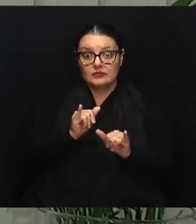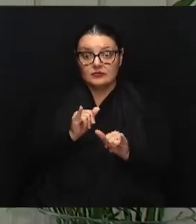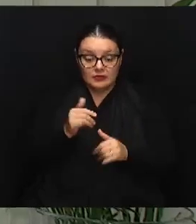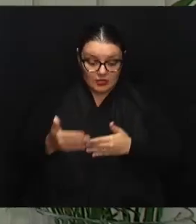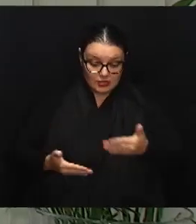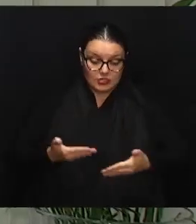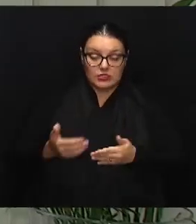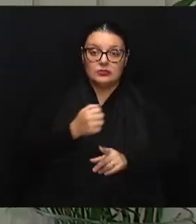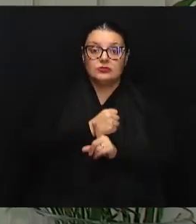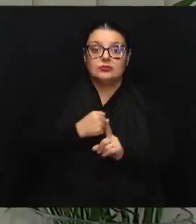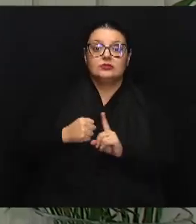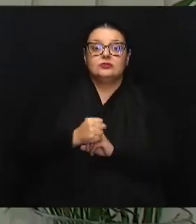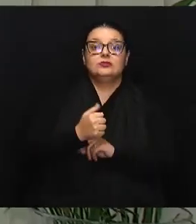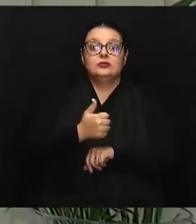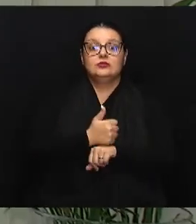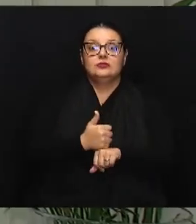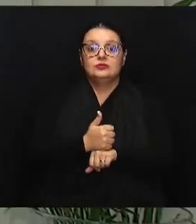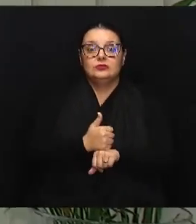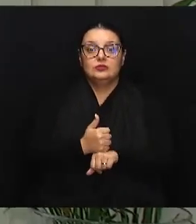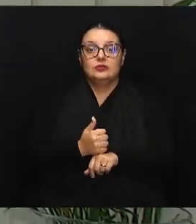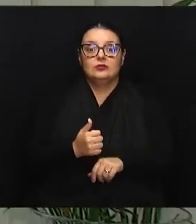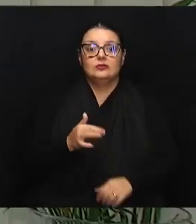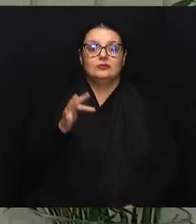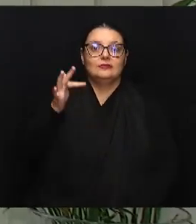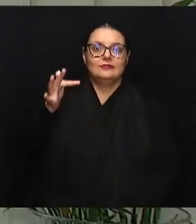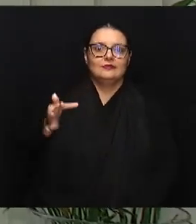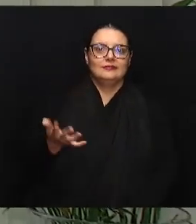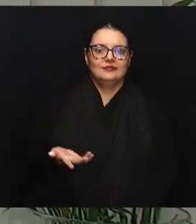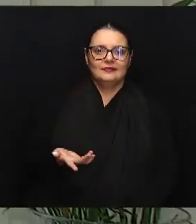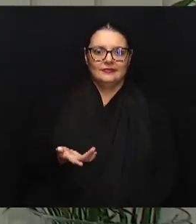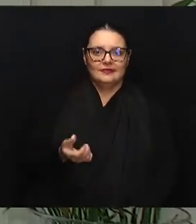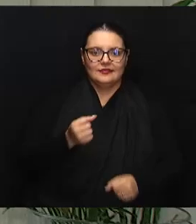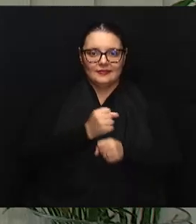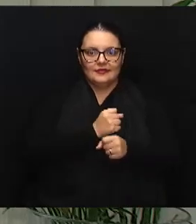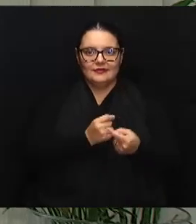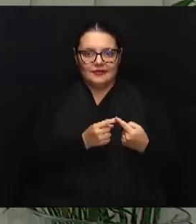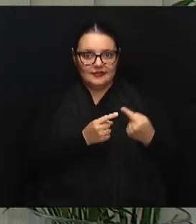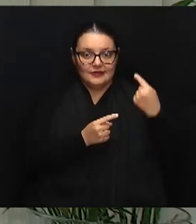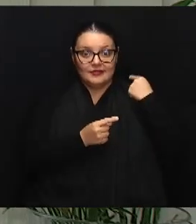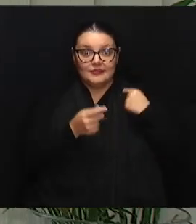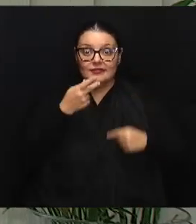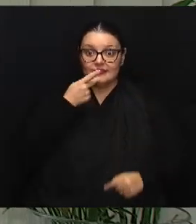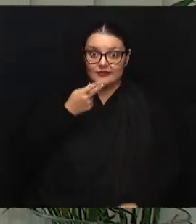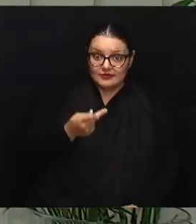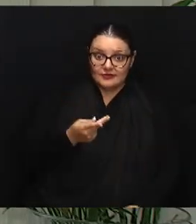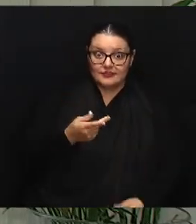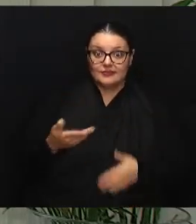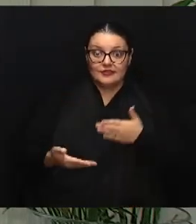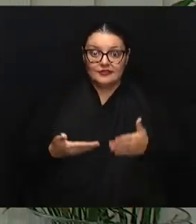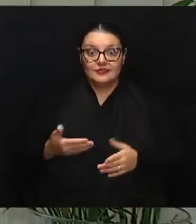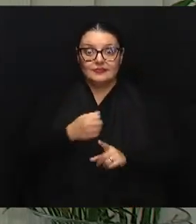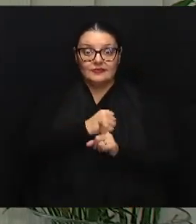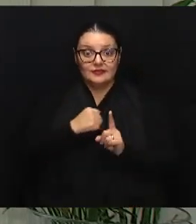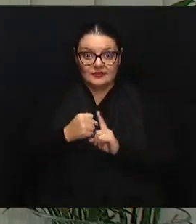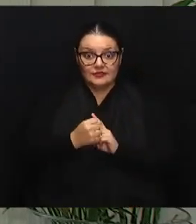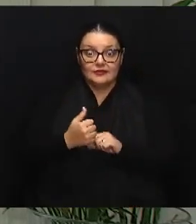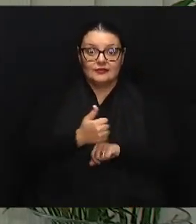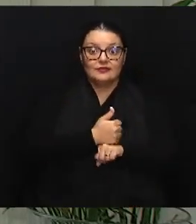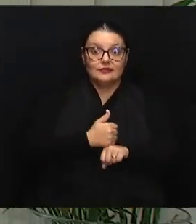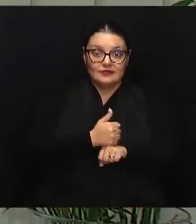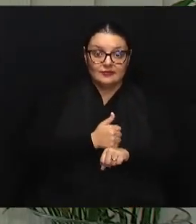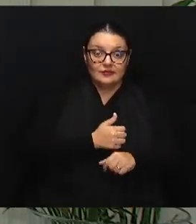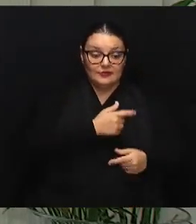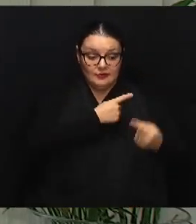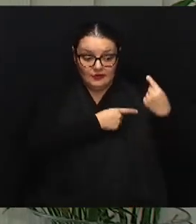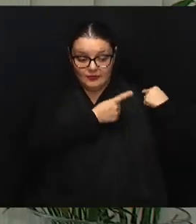Social, profissão do futuro. Isso há alguns anos atrás. Eu diria, Serviço Social, uma profissão do